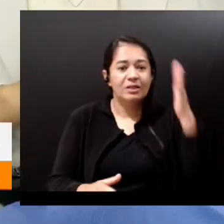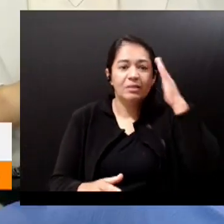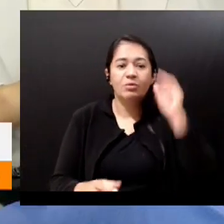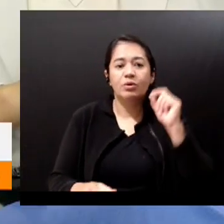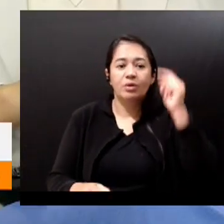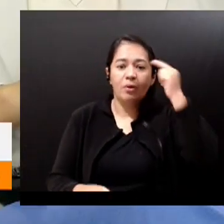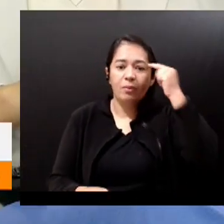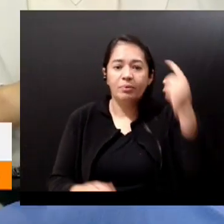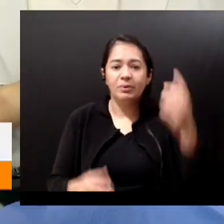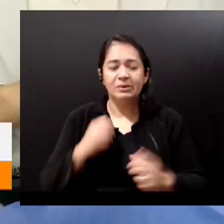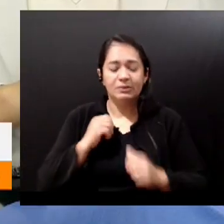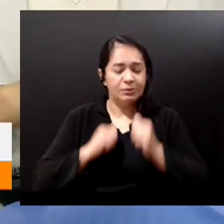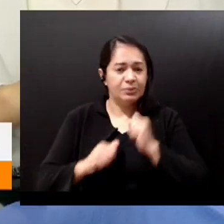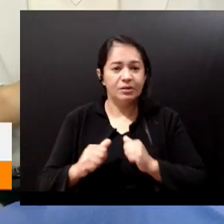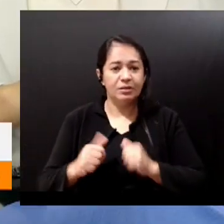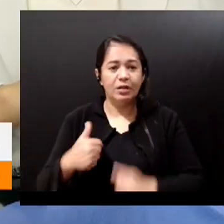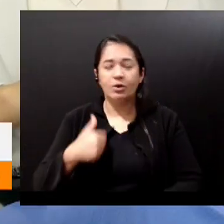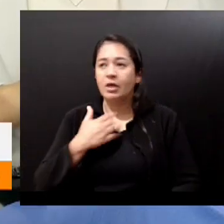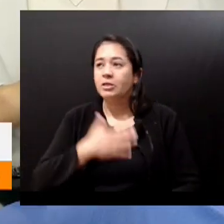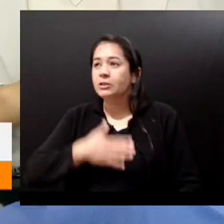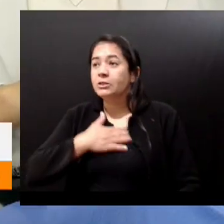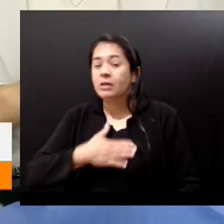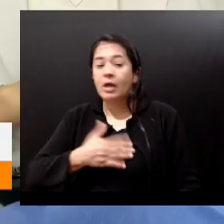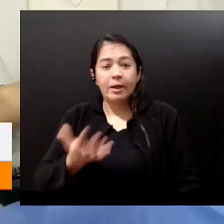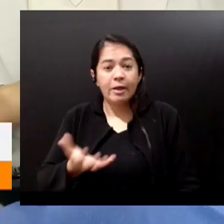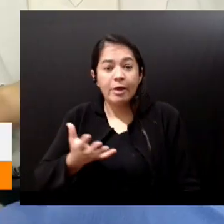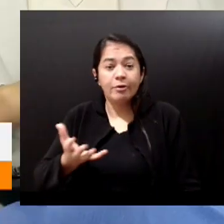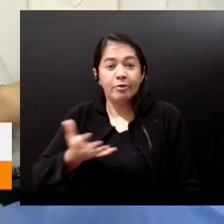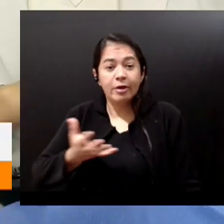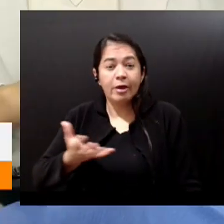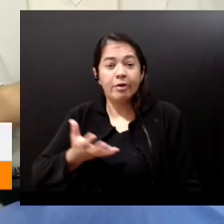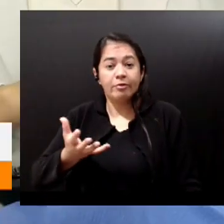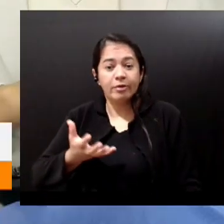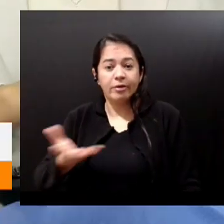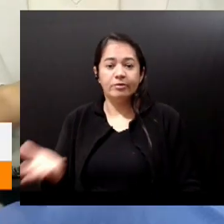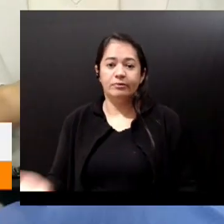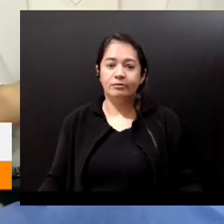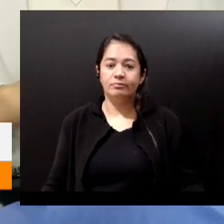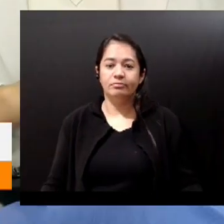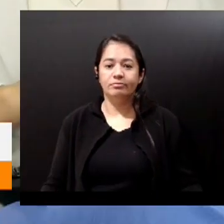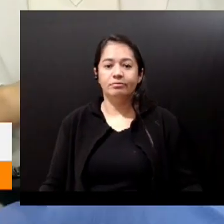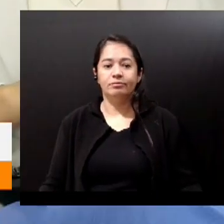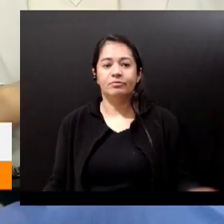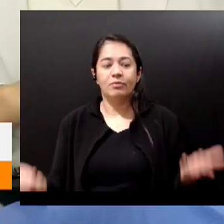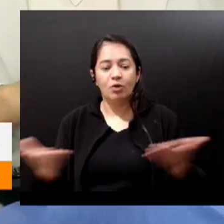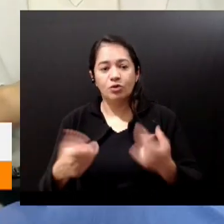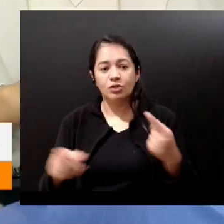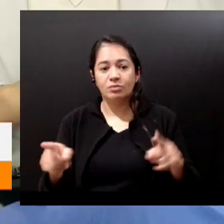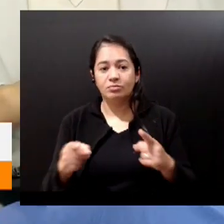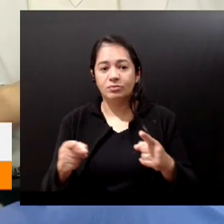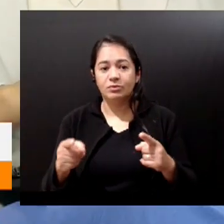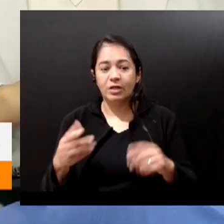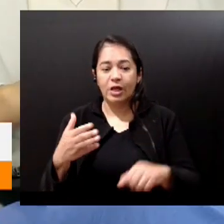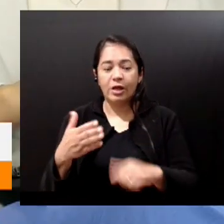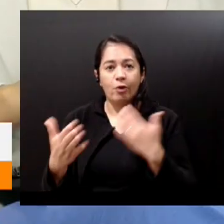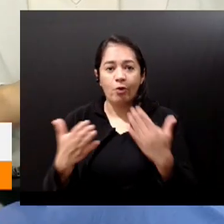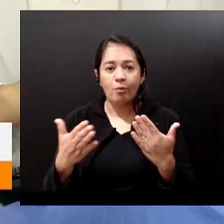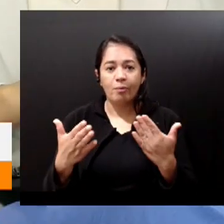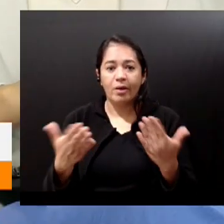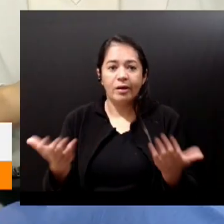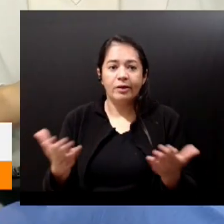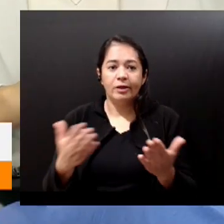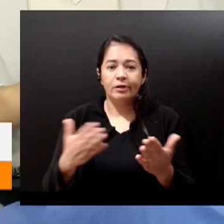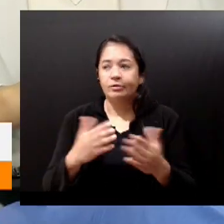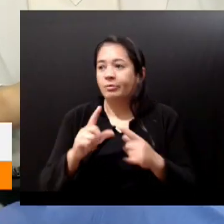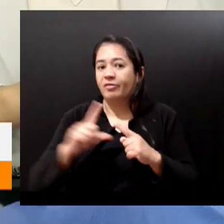quero prazer, eu preciso fugir. Então a música hoje, ela entra como uma fuga. Se você entrar no YouTube agora, você pode